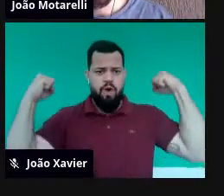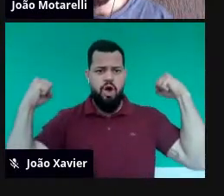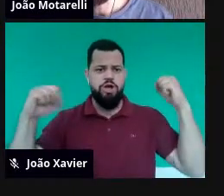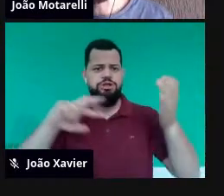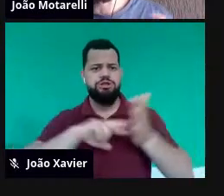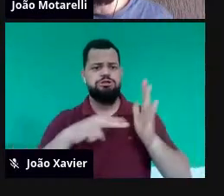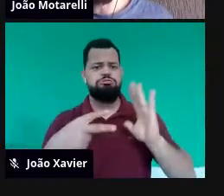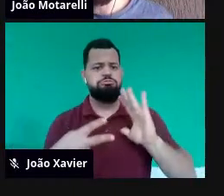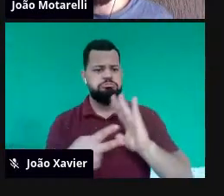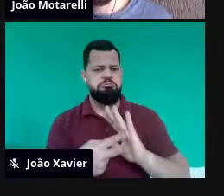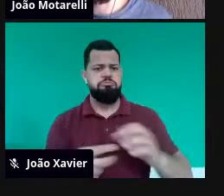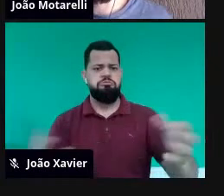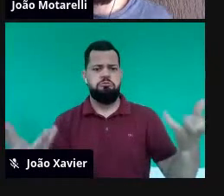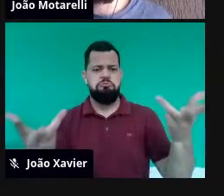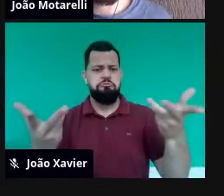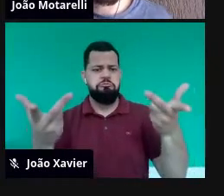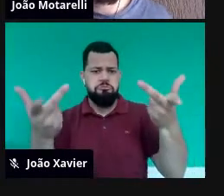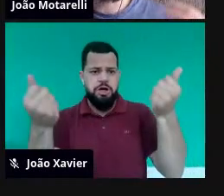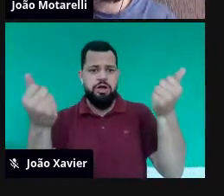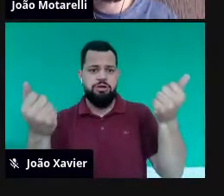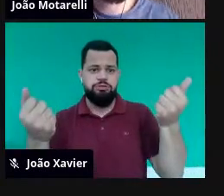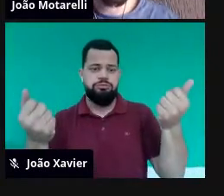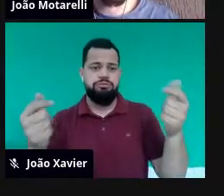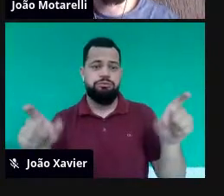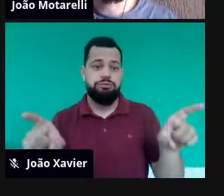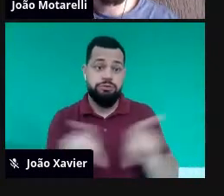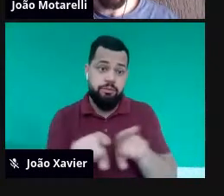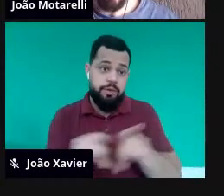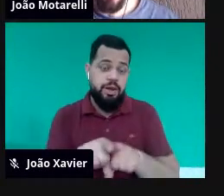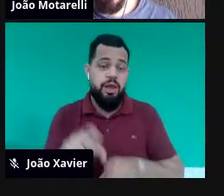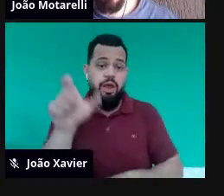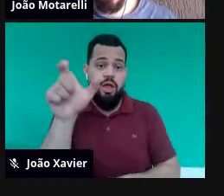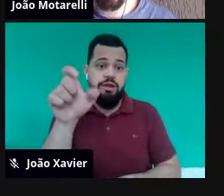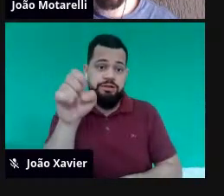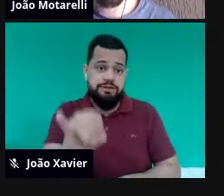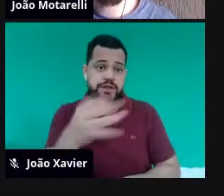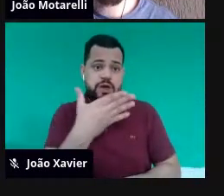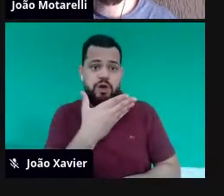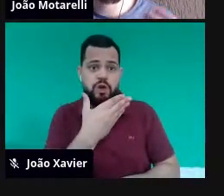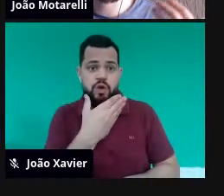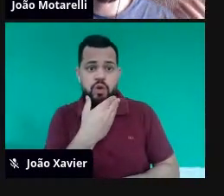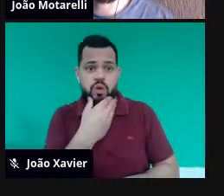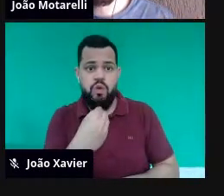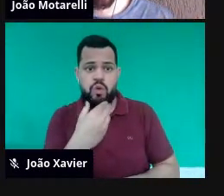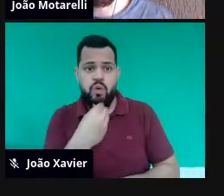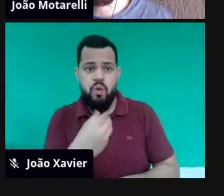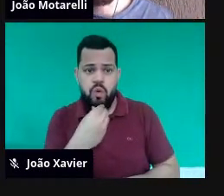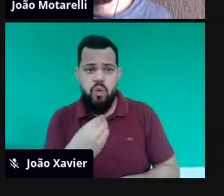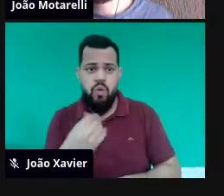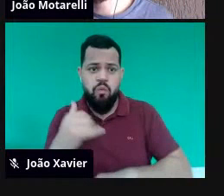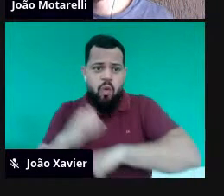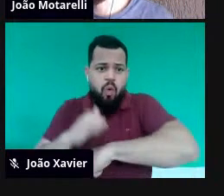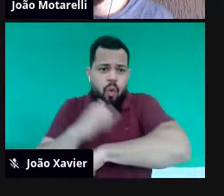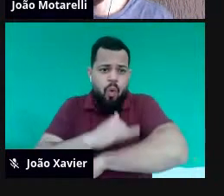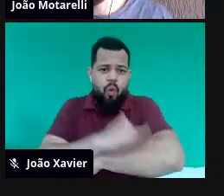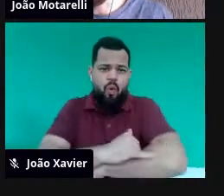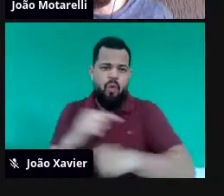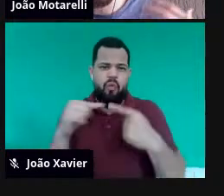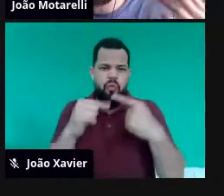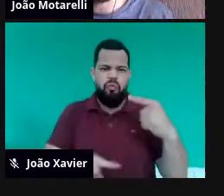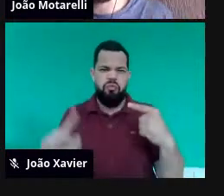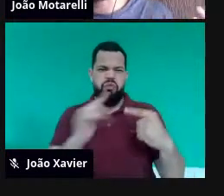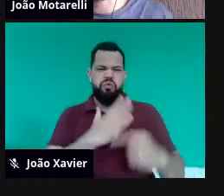mulher. E para o homem, né, a gordura é vista como uma questão feminina, muitas vezes indesejada. Então, muitos